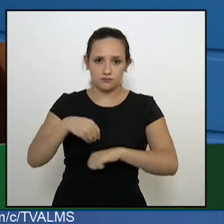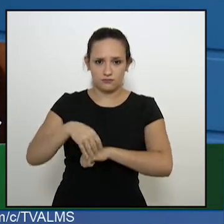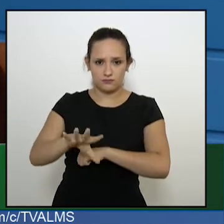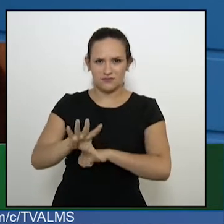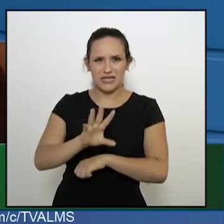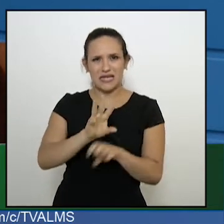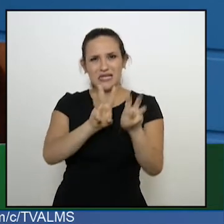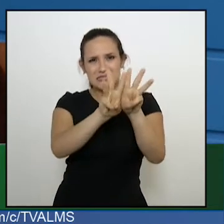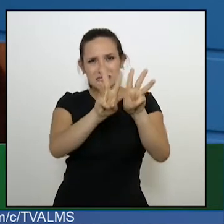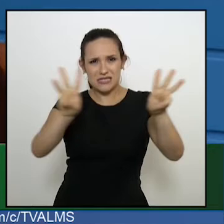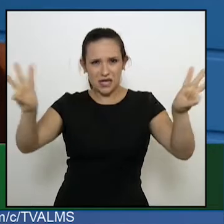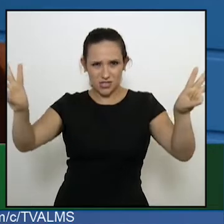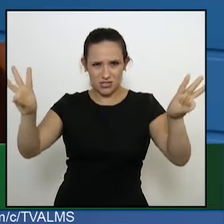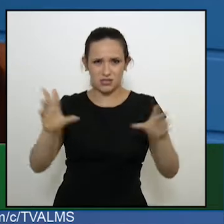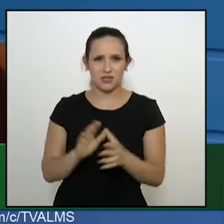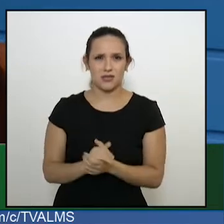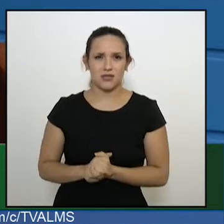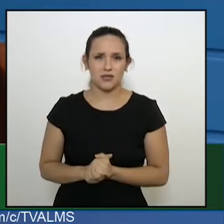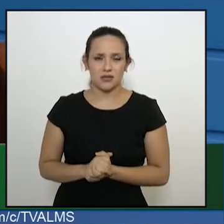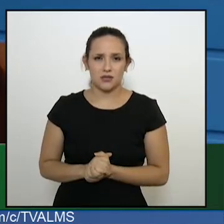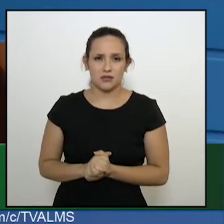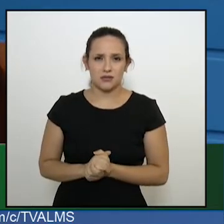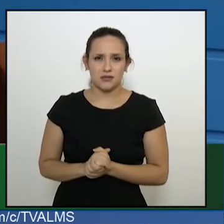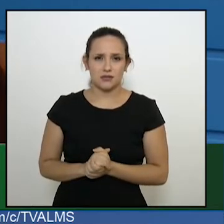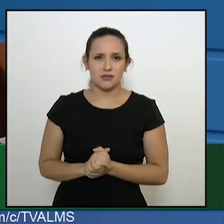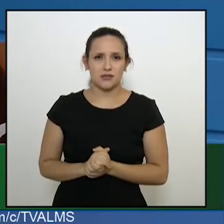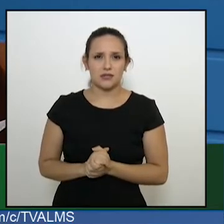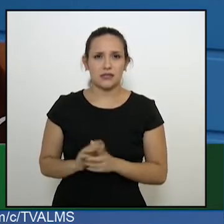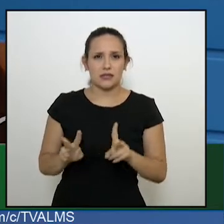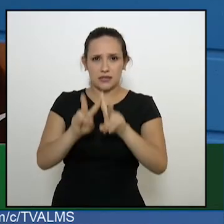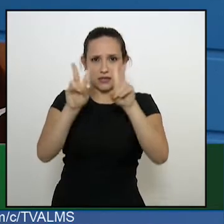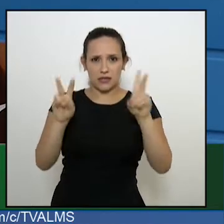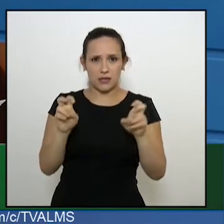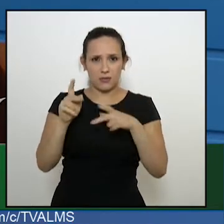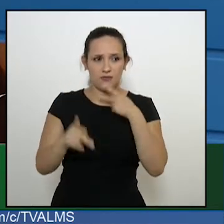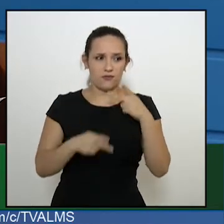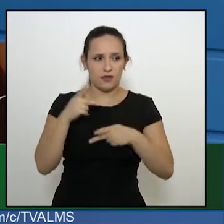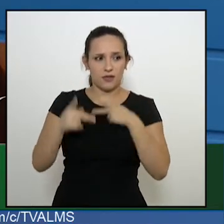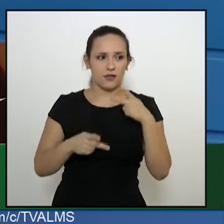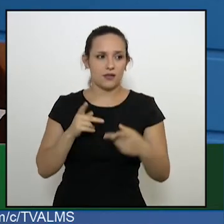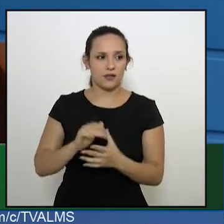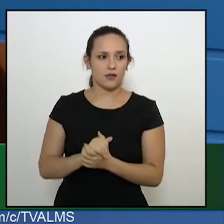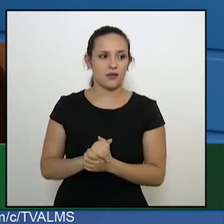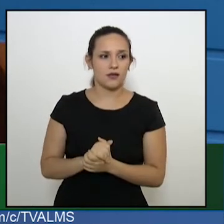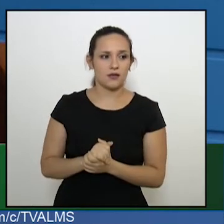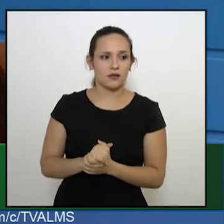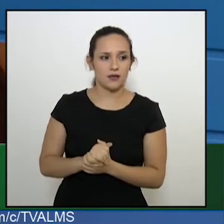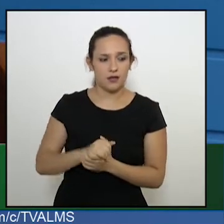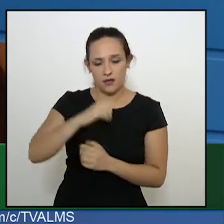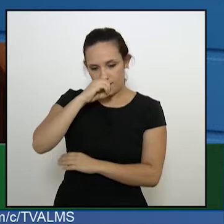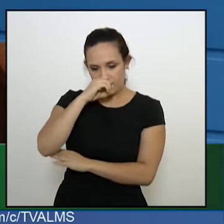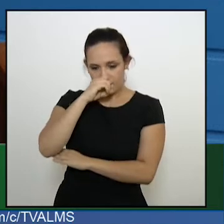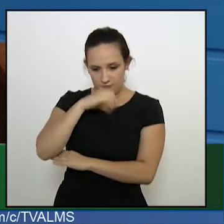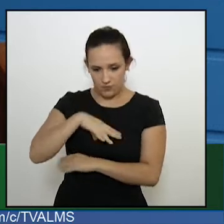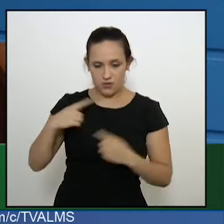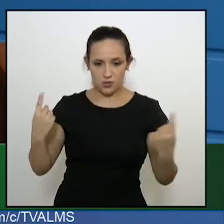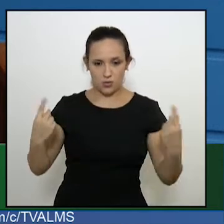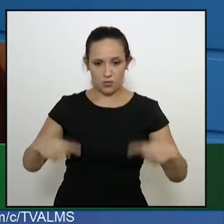num site dizendo que a violência contra a